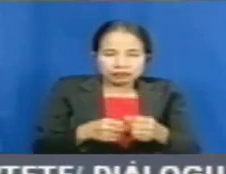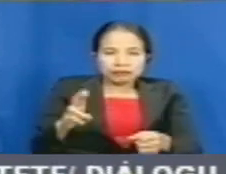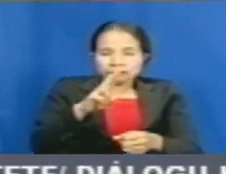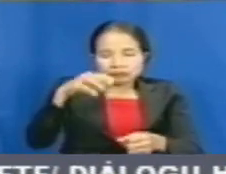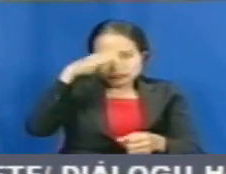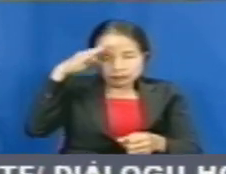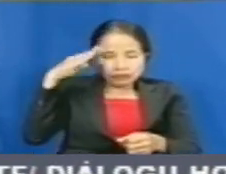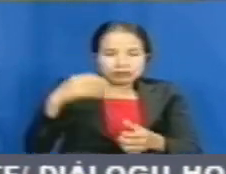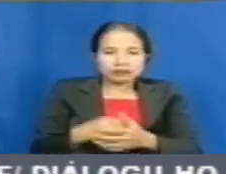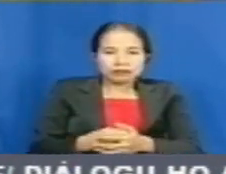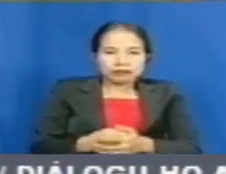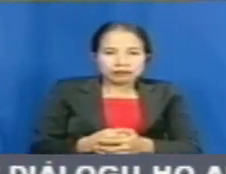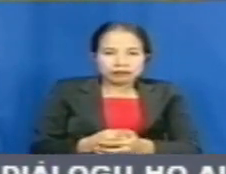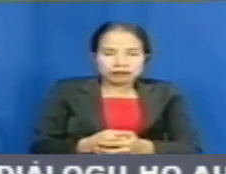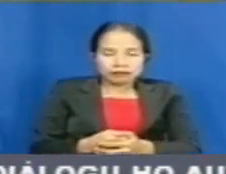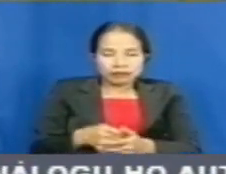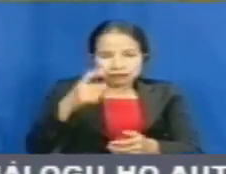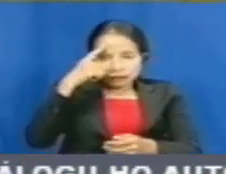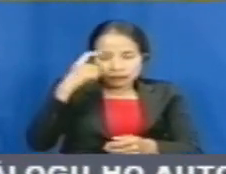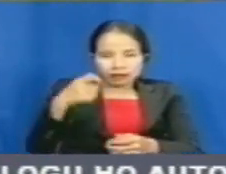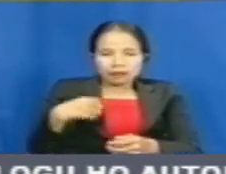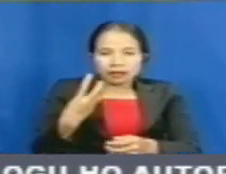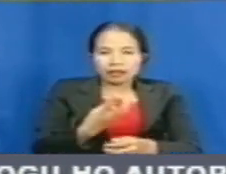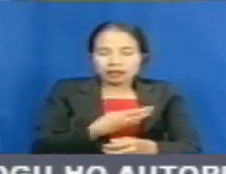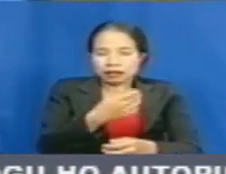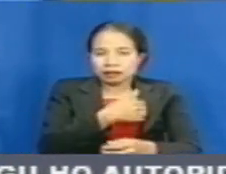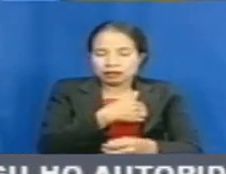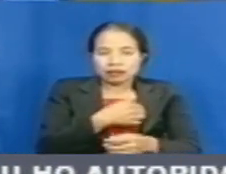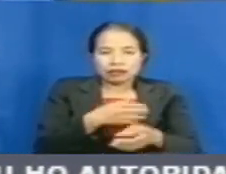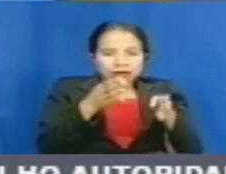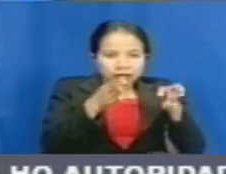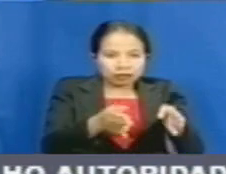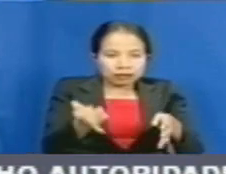nea, cabasă. Tamba, ita si dau halot sira ba fati.